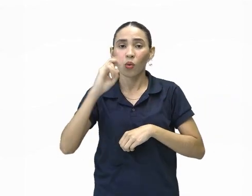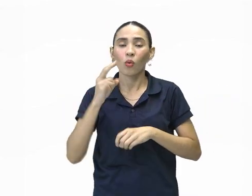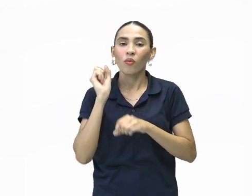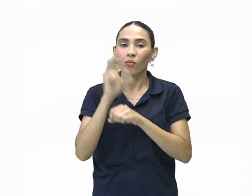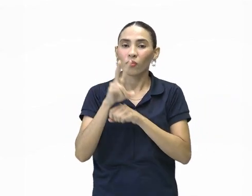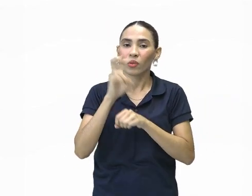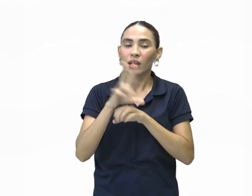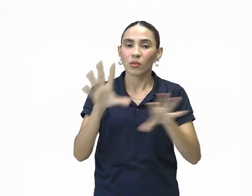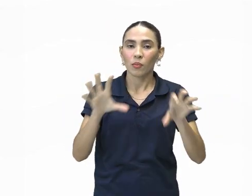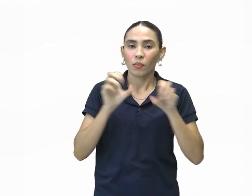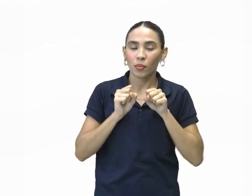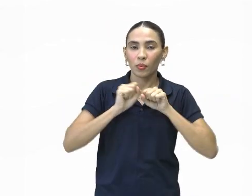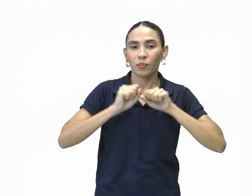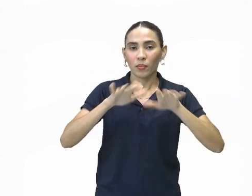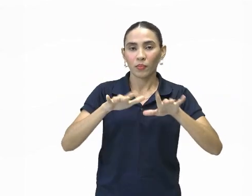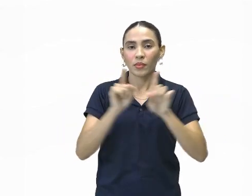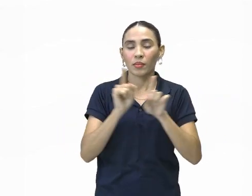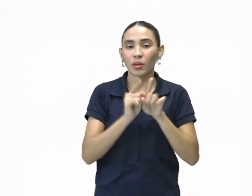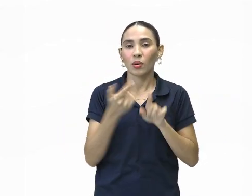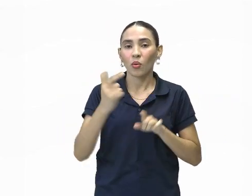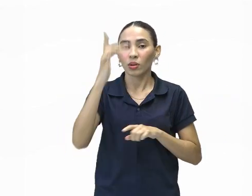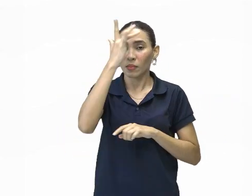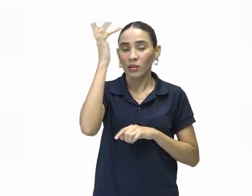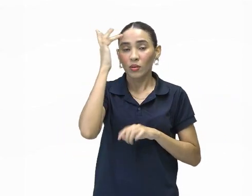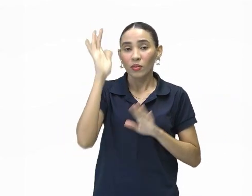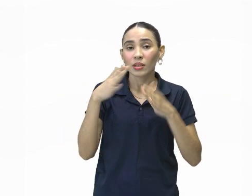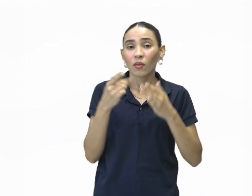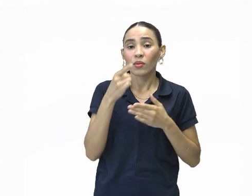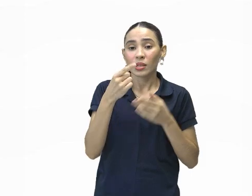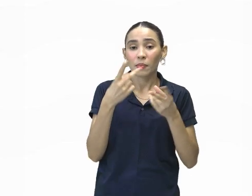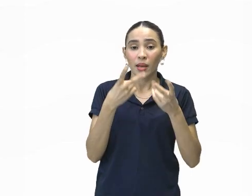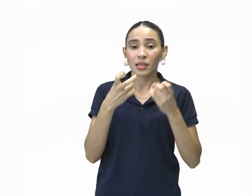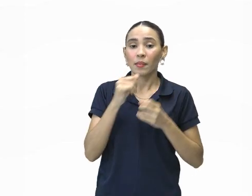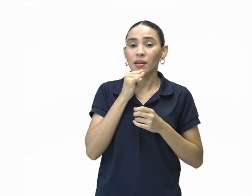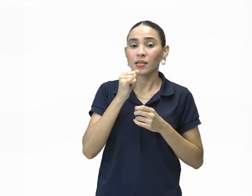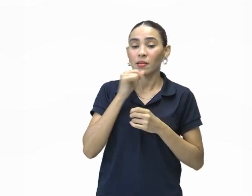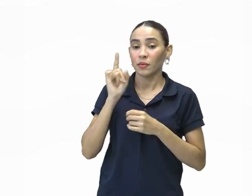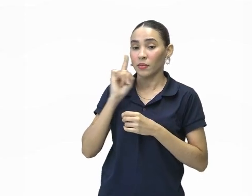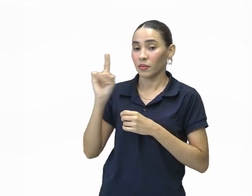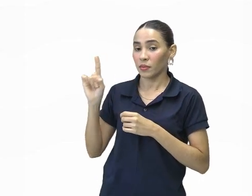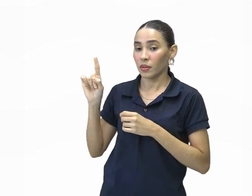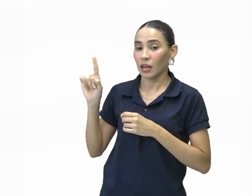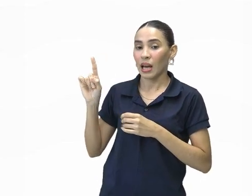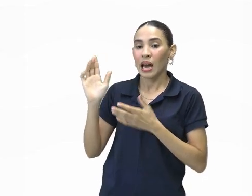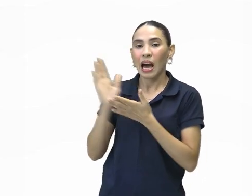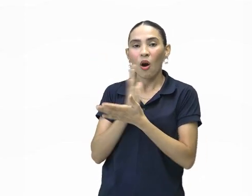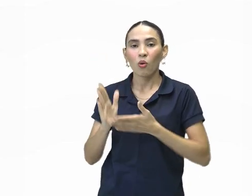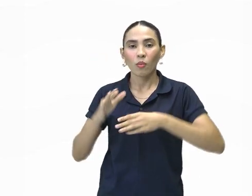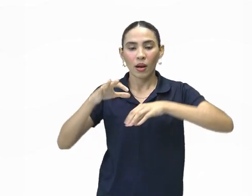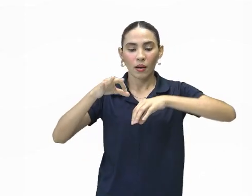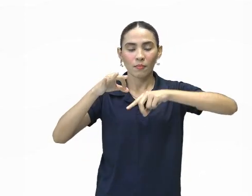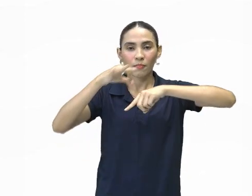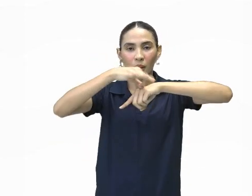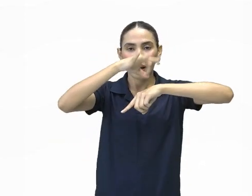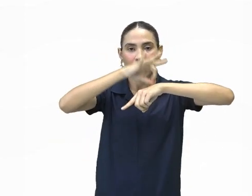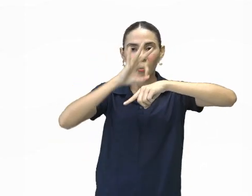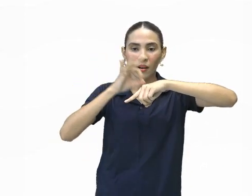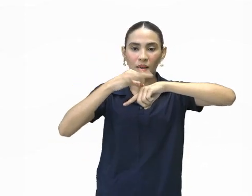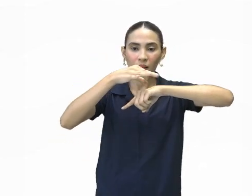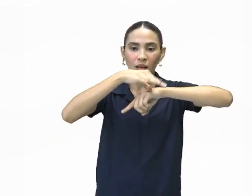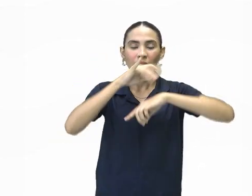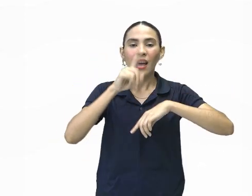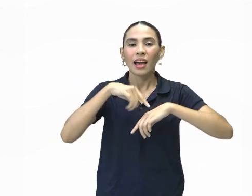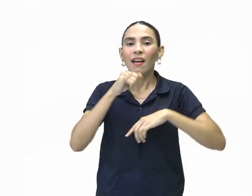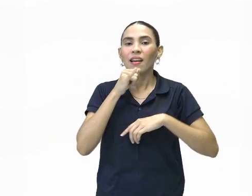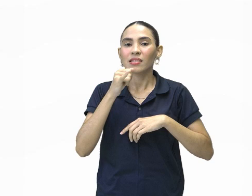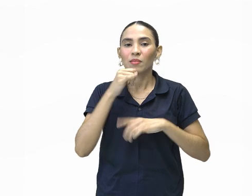que foi passado, transmitido por outra pessoa. E aí você observa, né, que algumas dessas verrugas, elas são